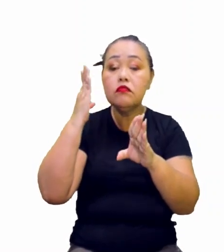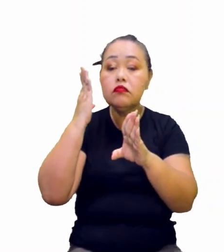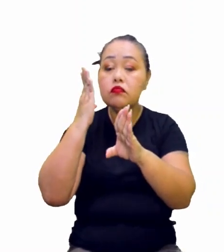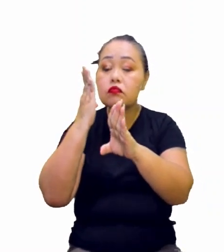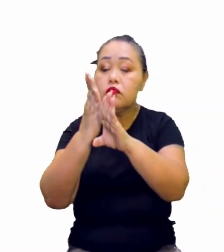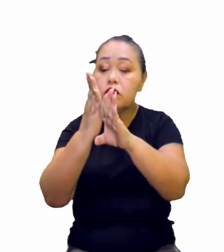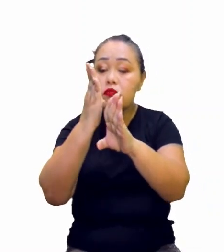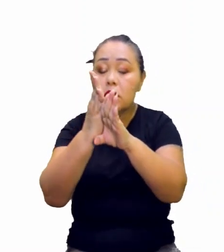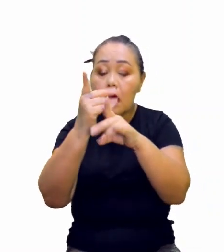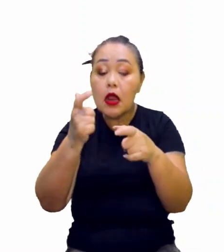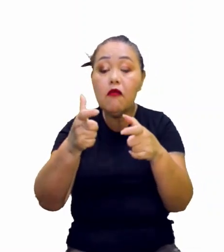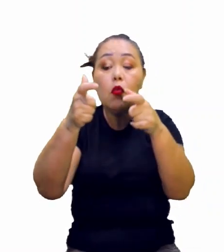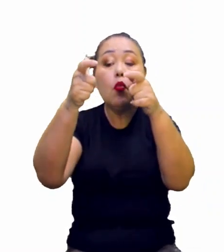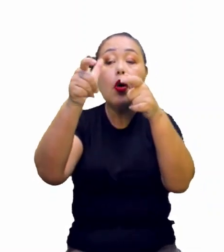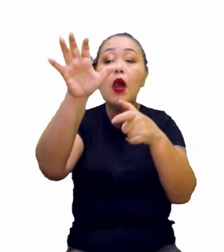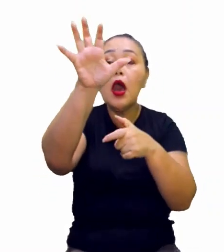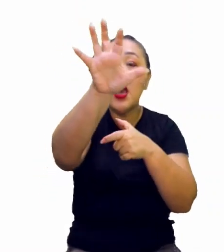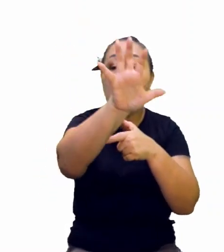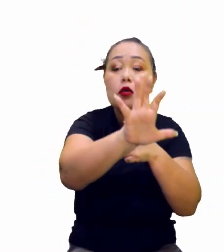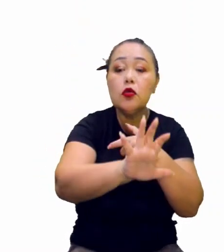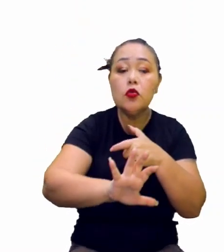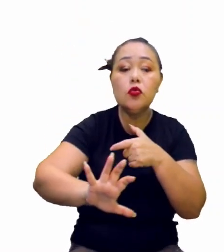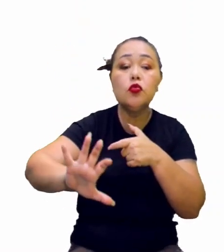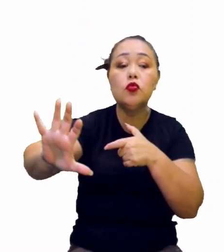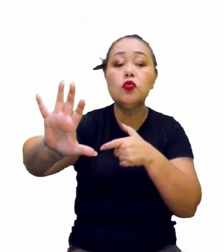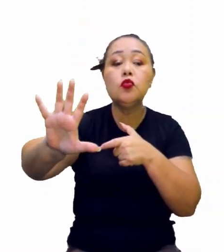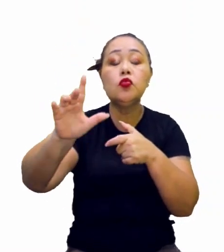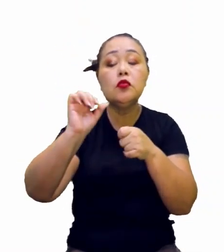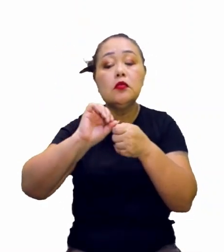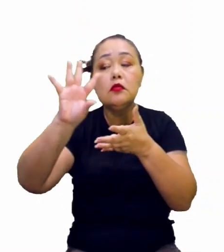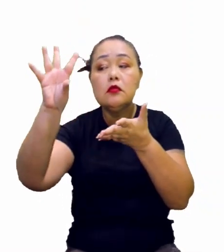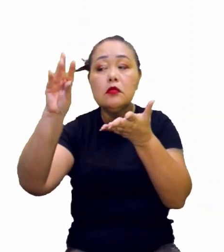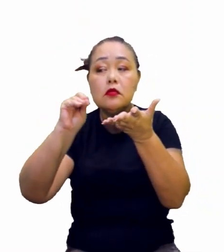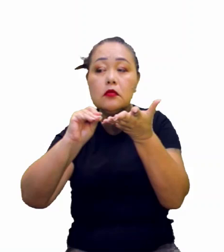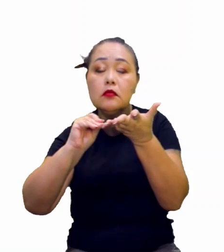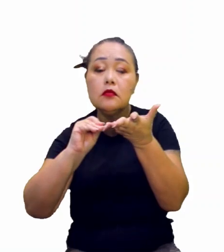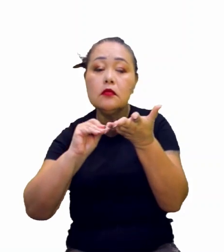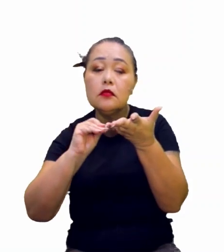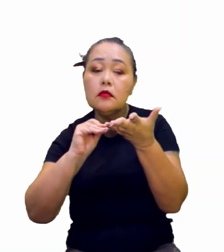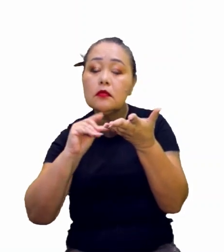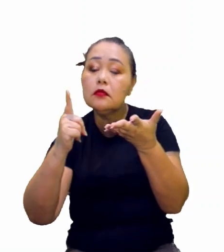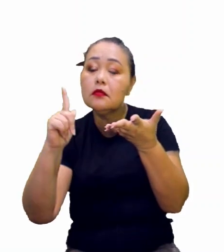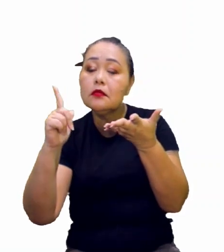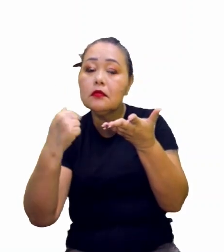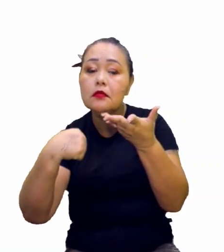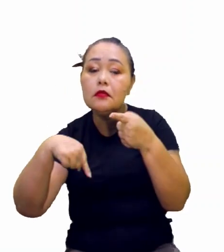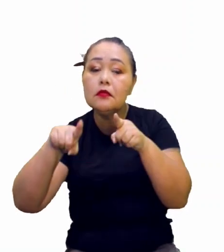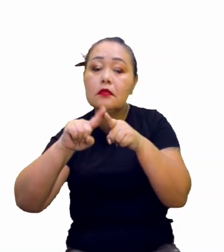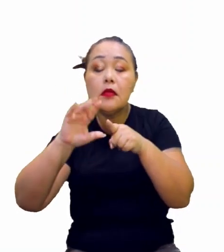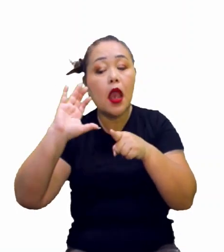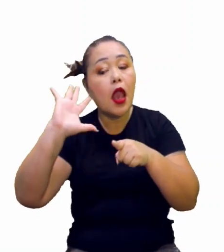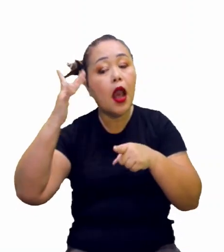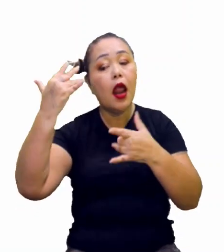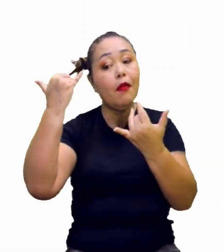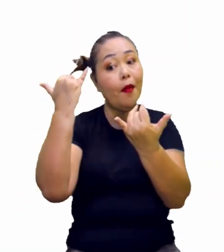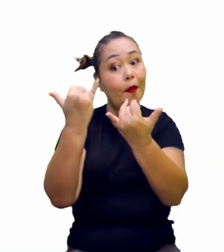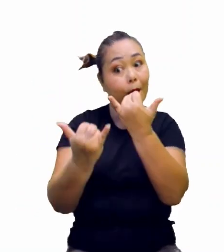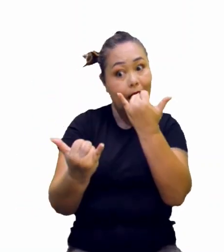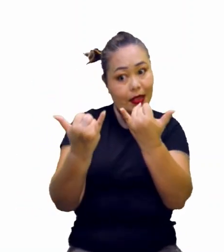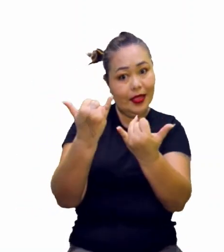regional, com condições de geologia e clima semelhante e que,